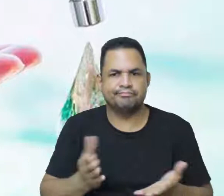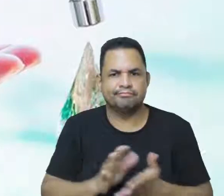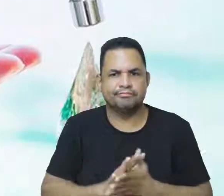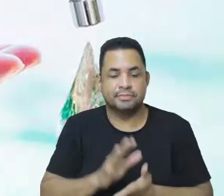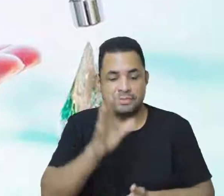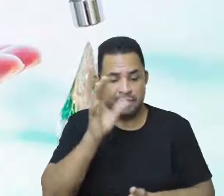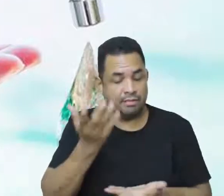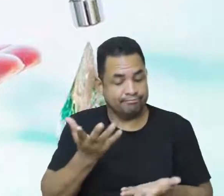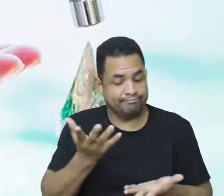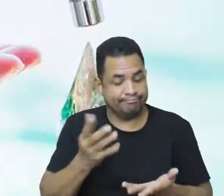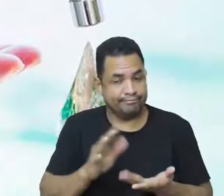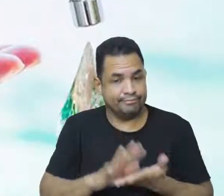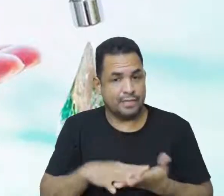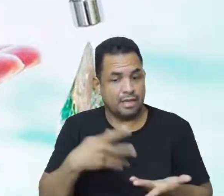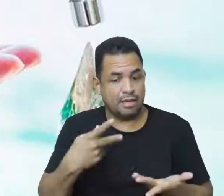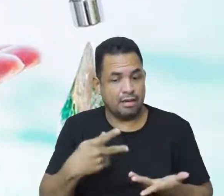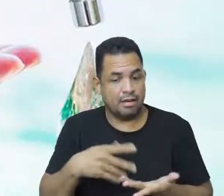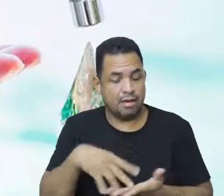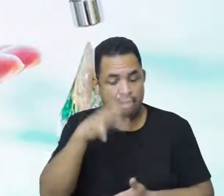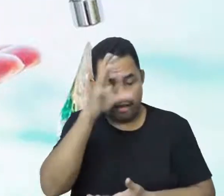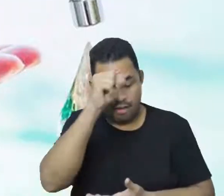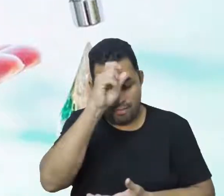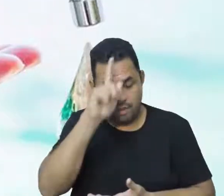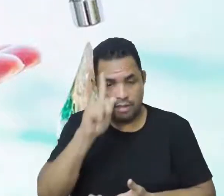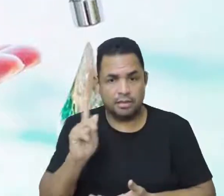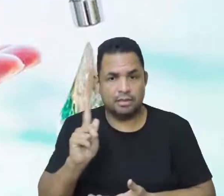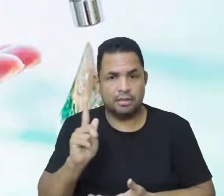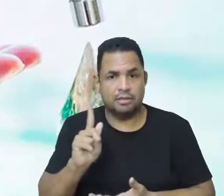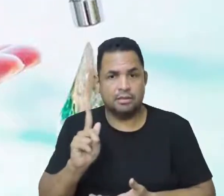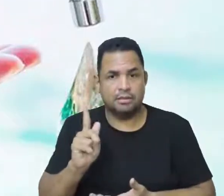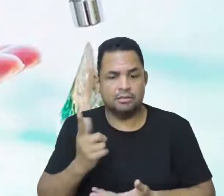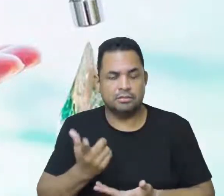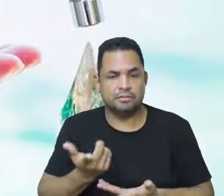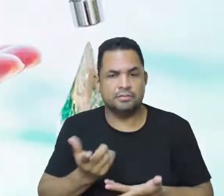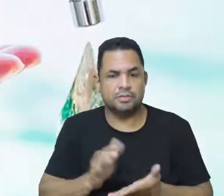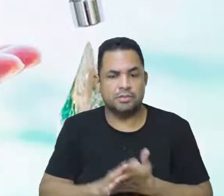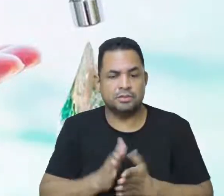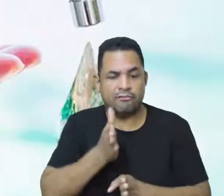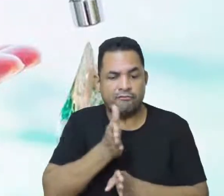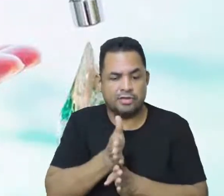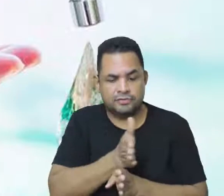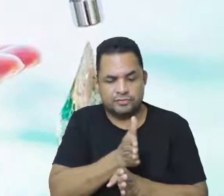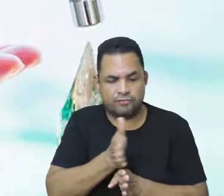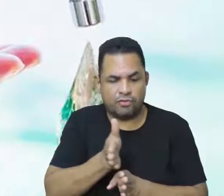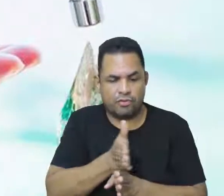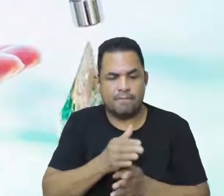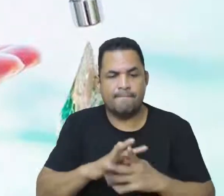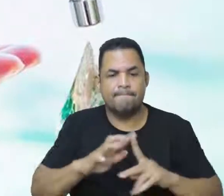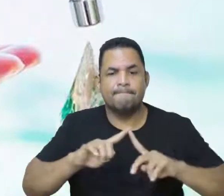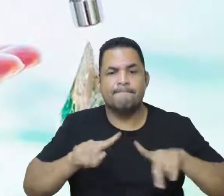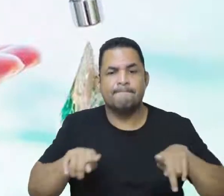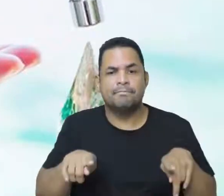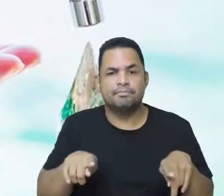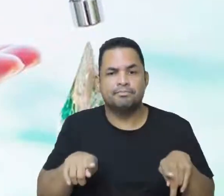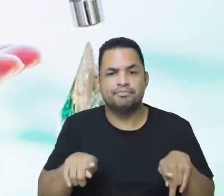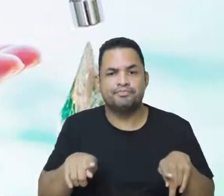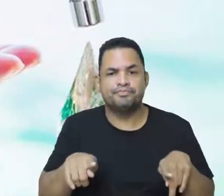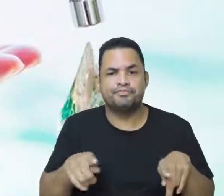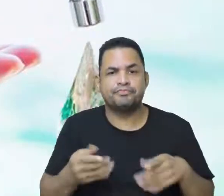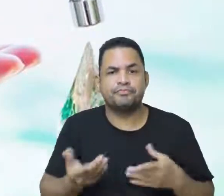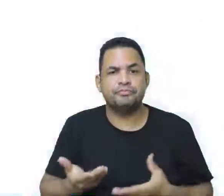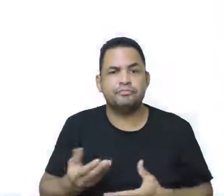aprenda a geografia, tá? Eu estou dizendo que o Brasil não faz fronteira com o Equador, mas